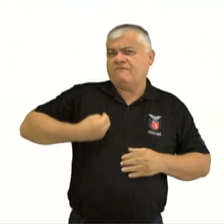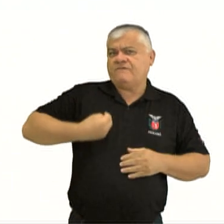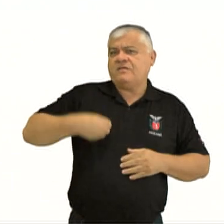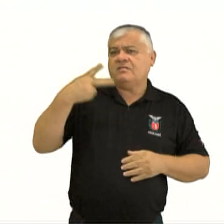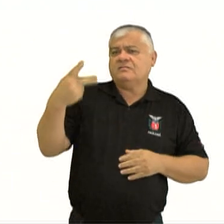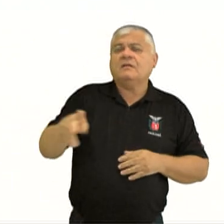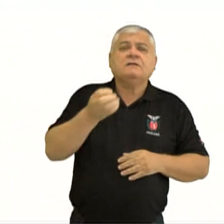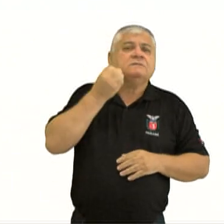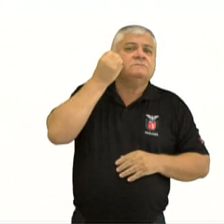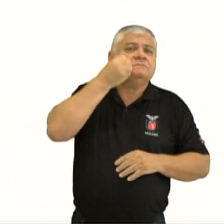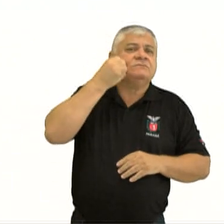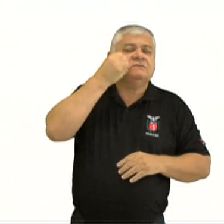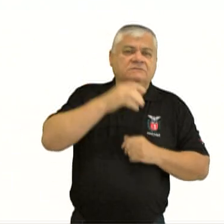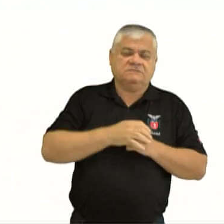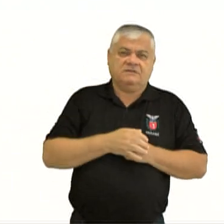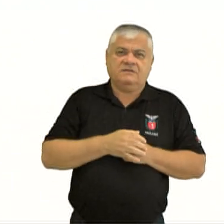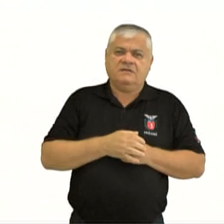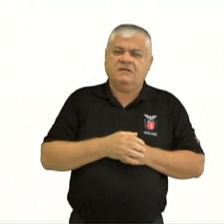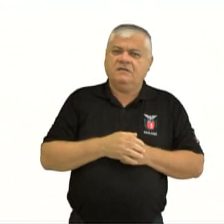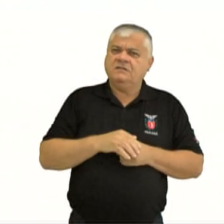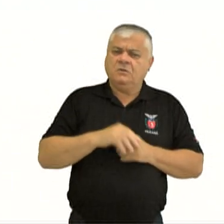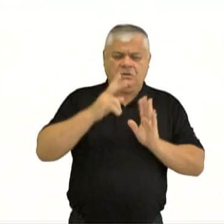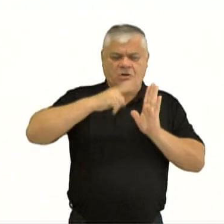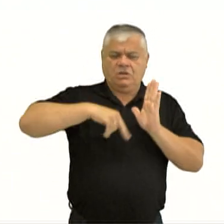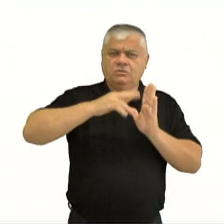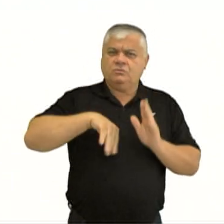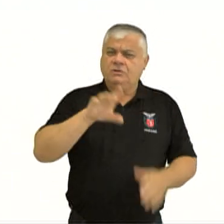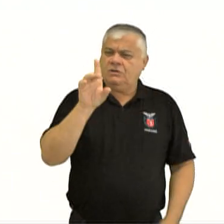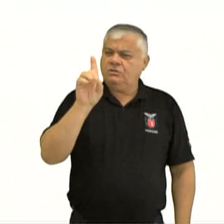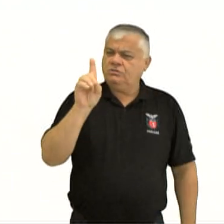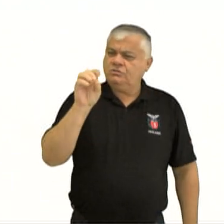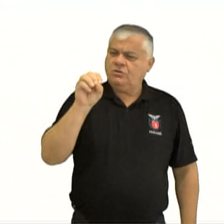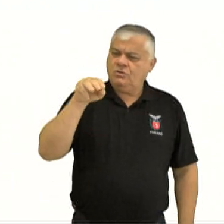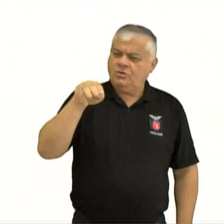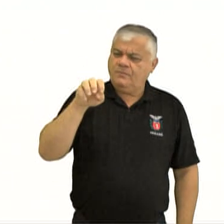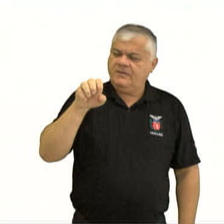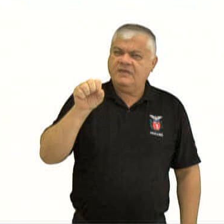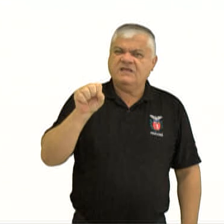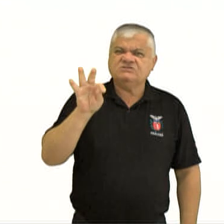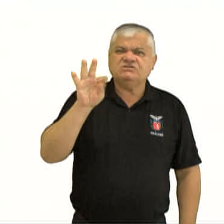que a autora chama de leitura doméstica? O que será?